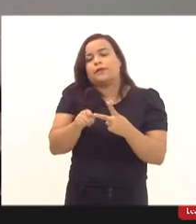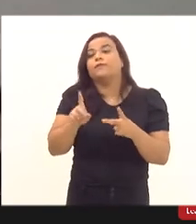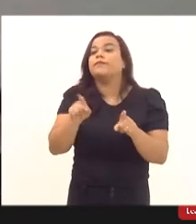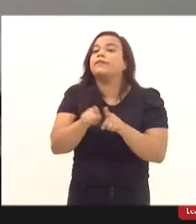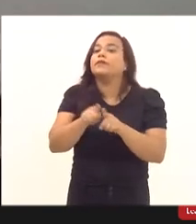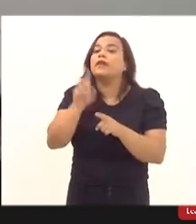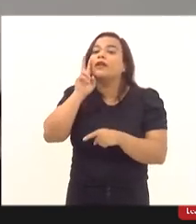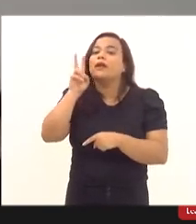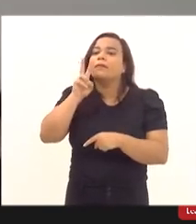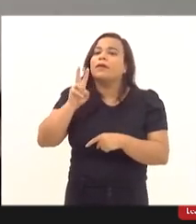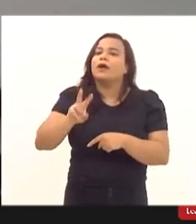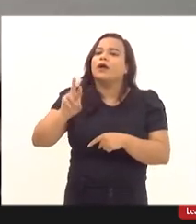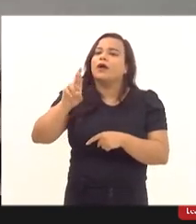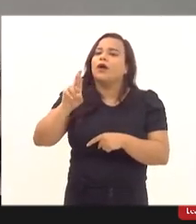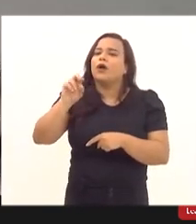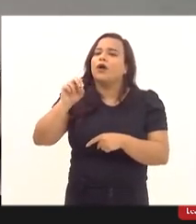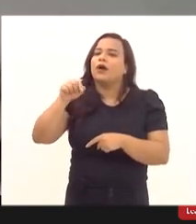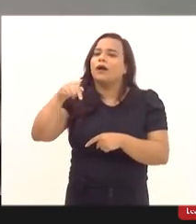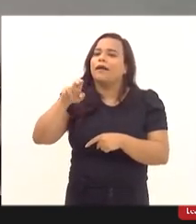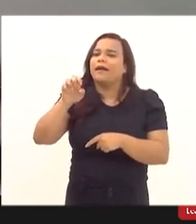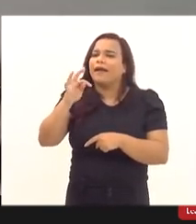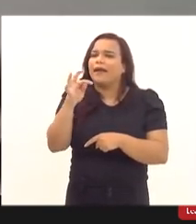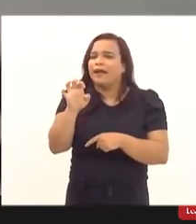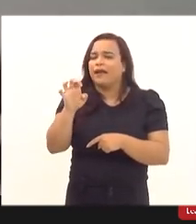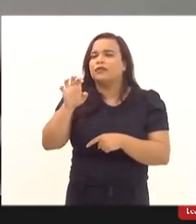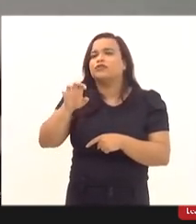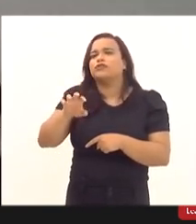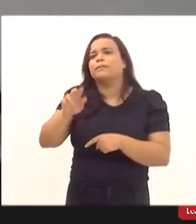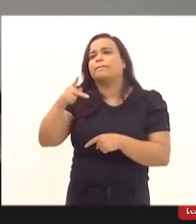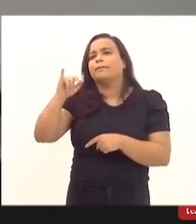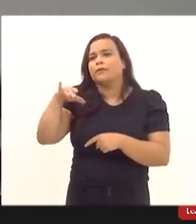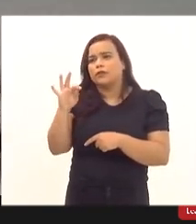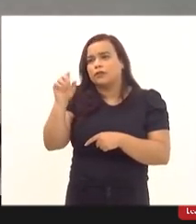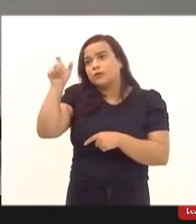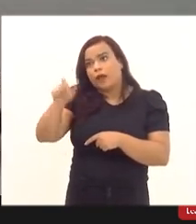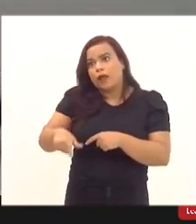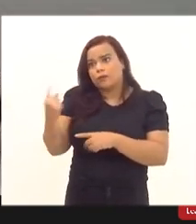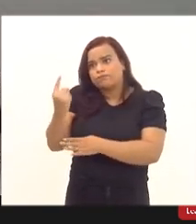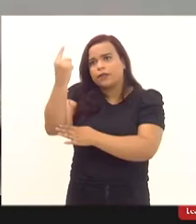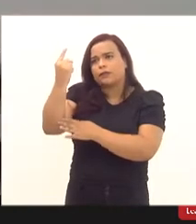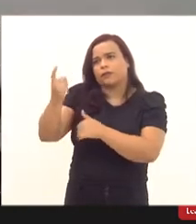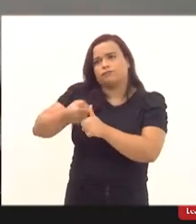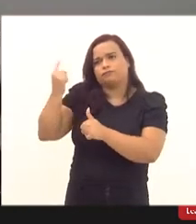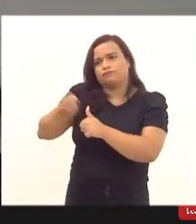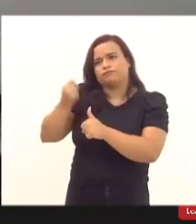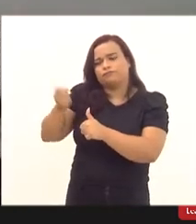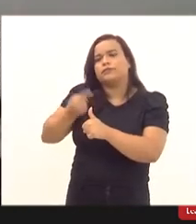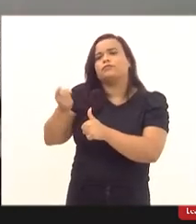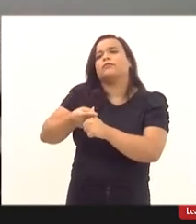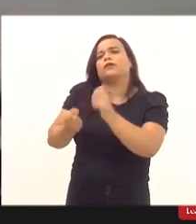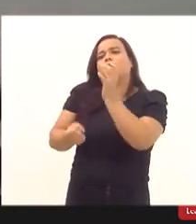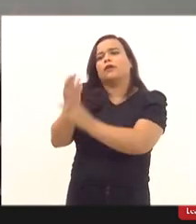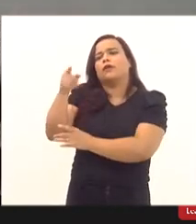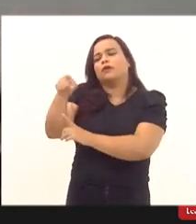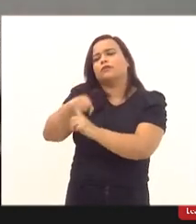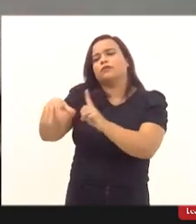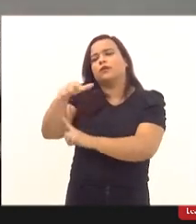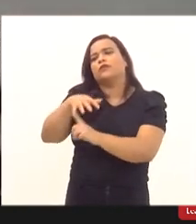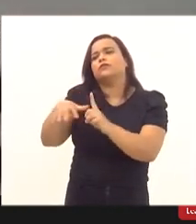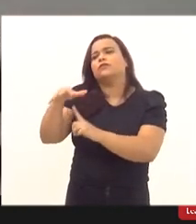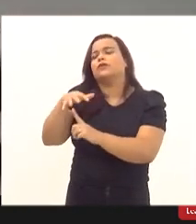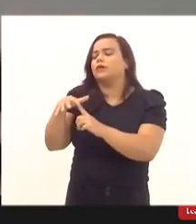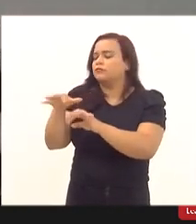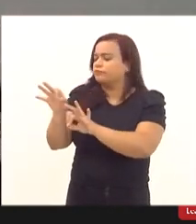de pinos e saudável que é dependendo que foi o grande Pioneiro que criou essa essa a Rádio Sociedade o e